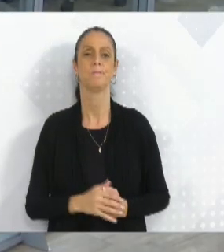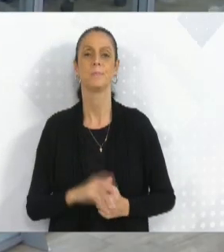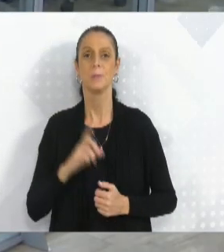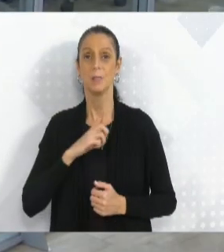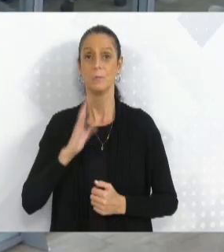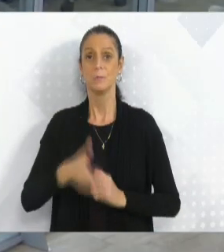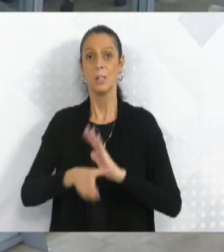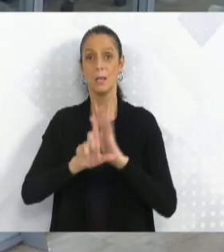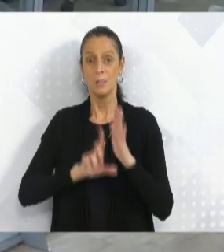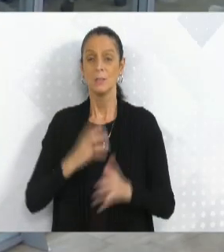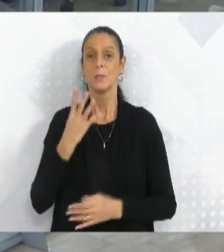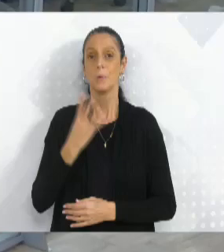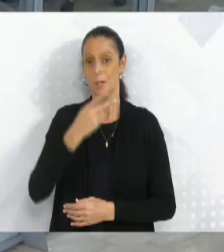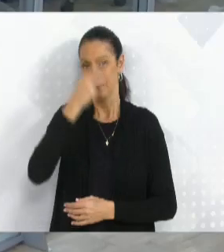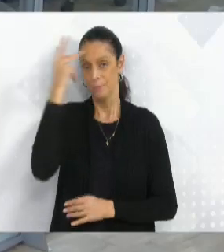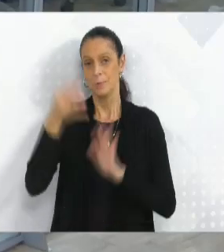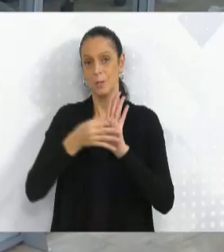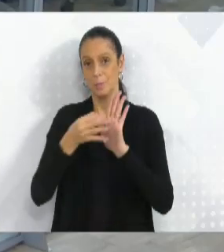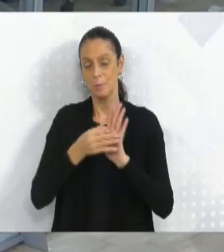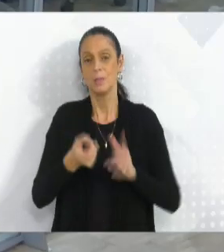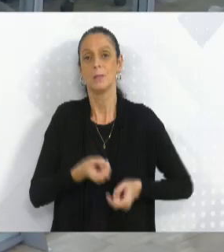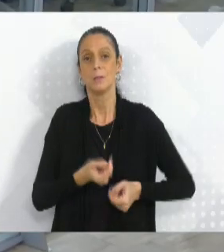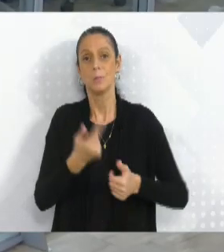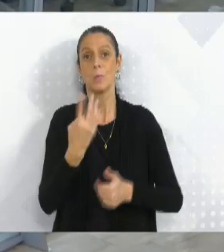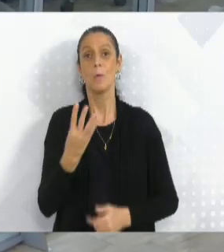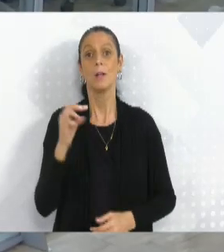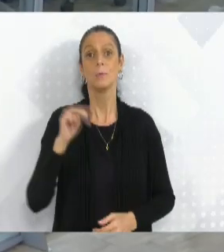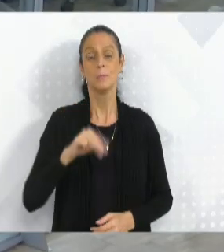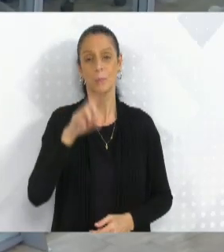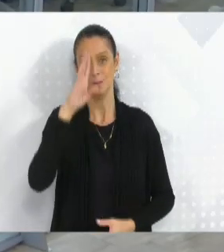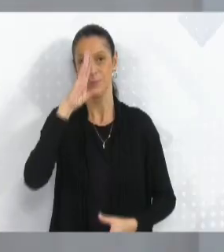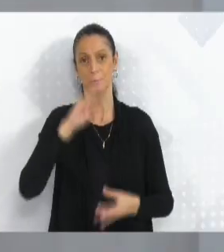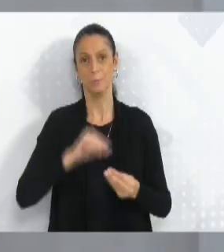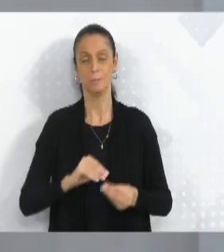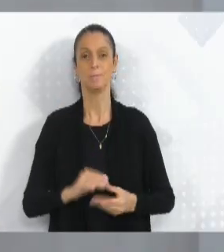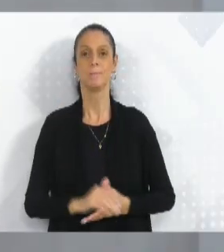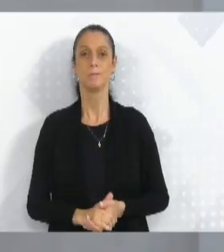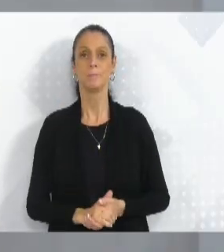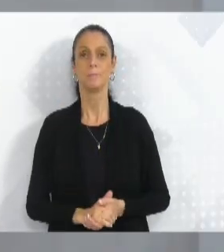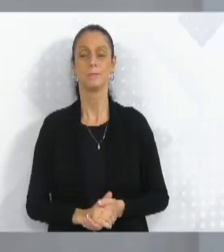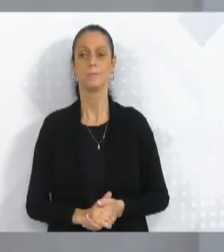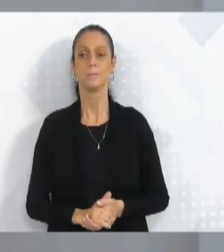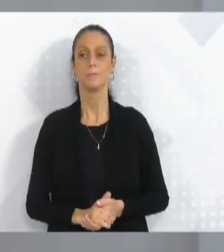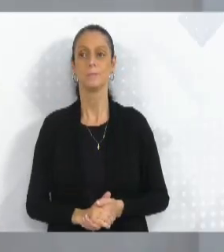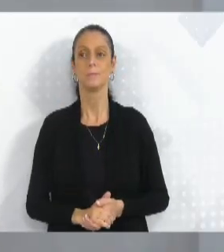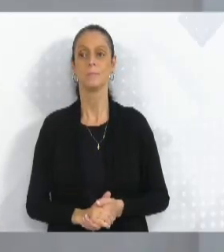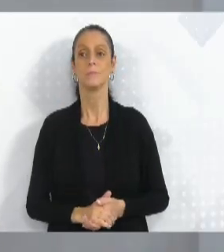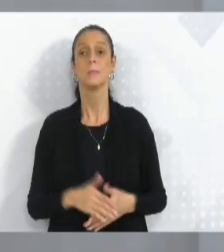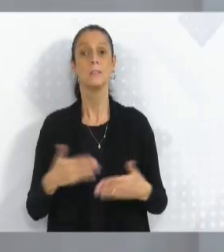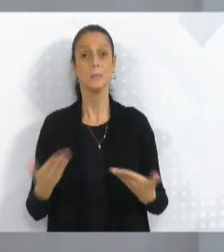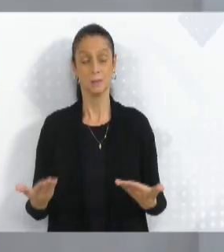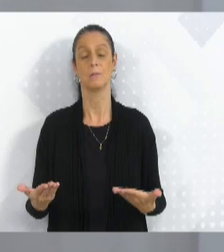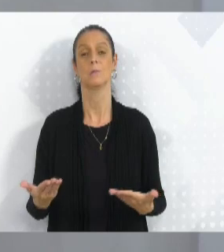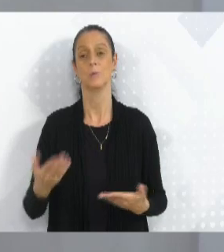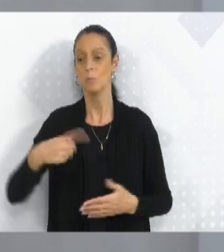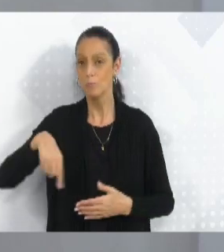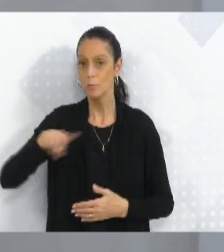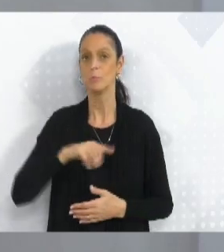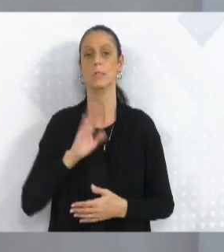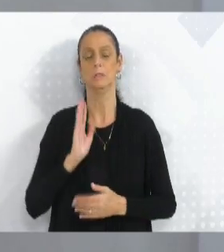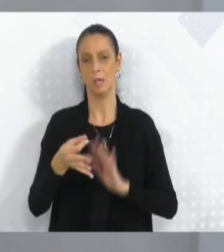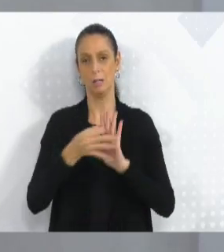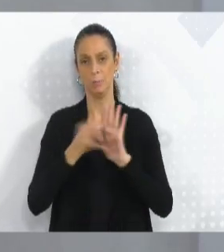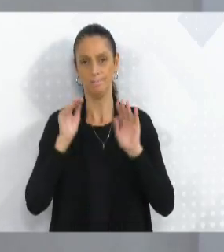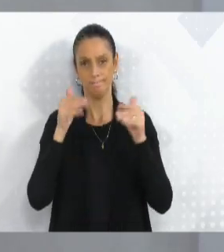mais quatro minutos para vossa excelência poder concluir bom o discurso de todos aqui foi voltado exatamente